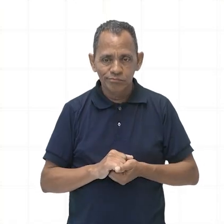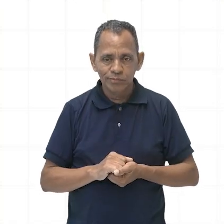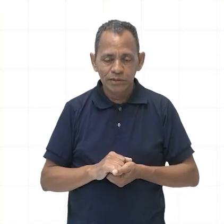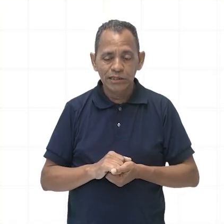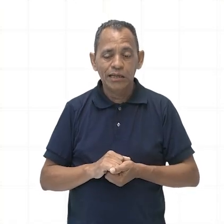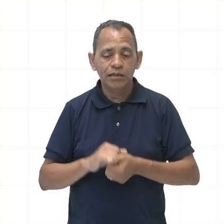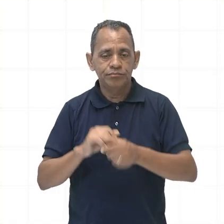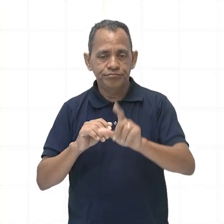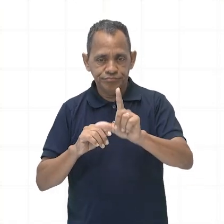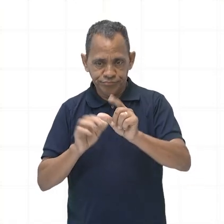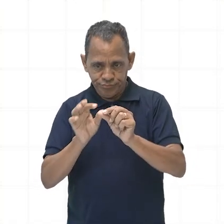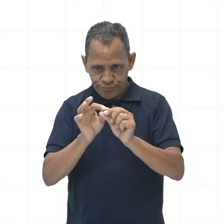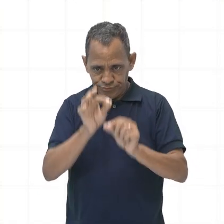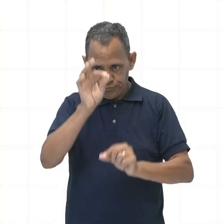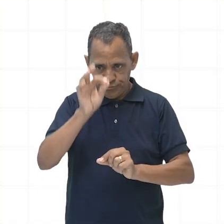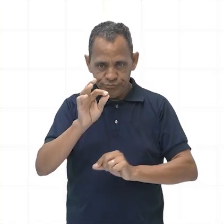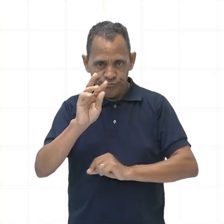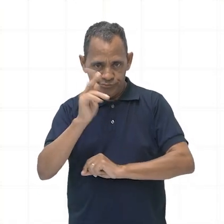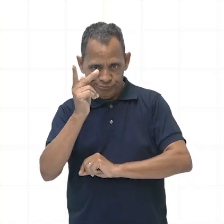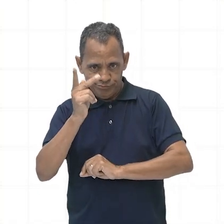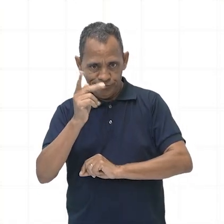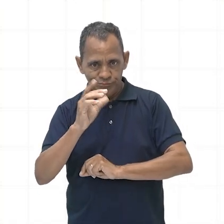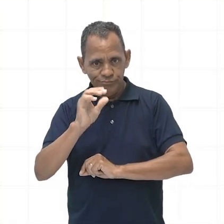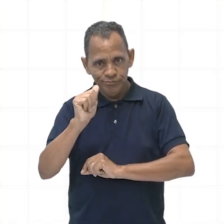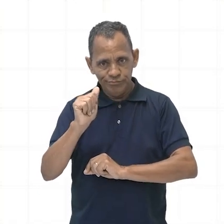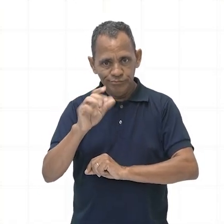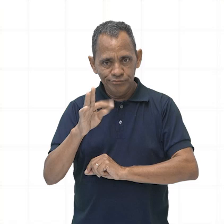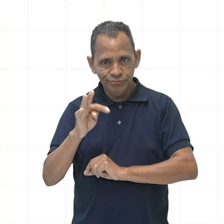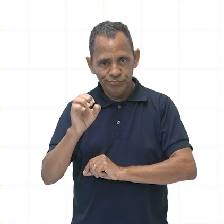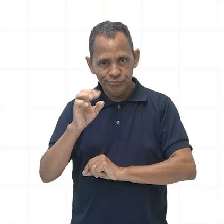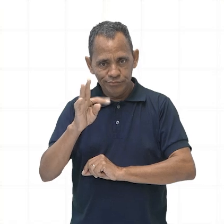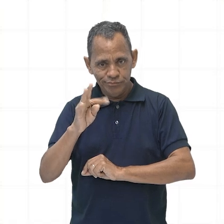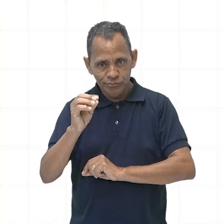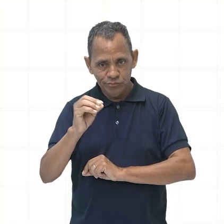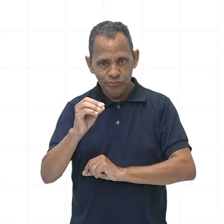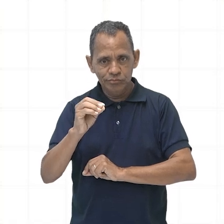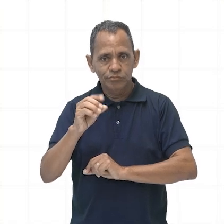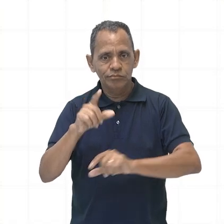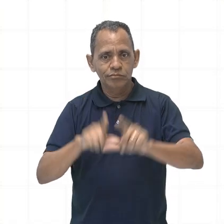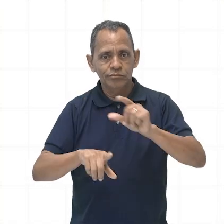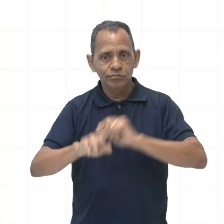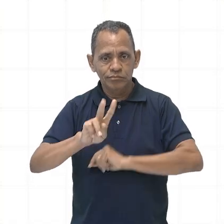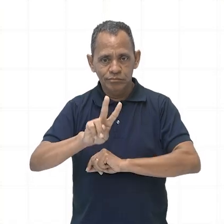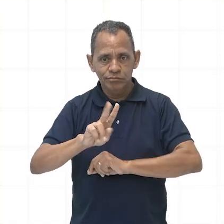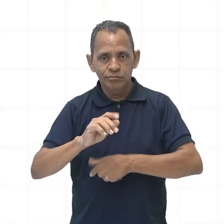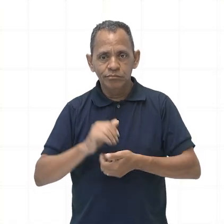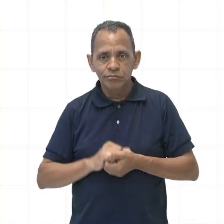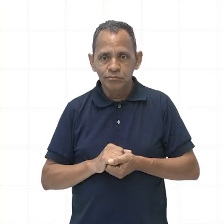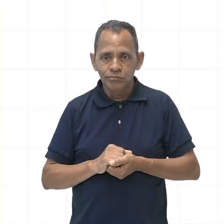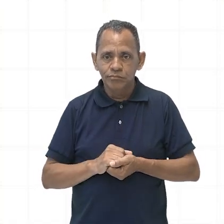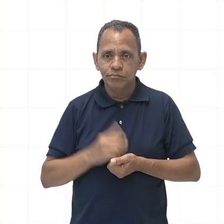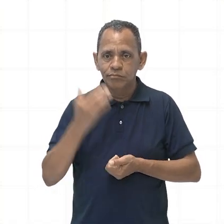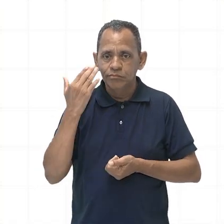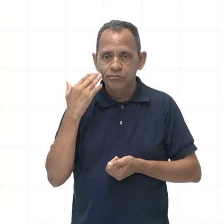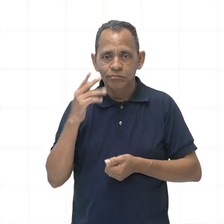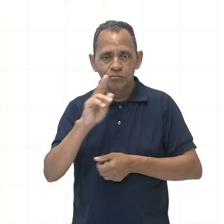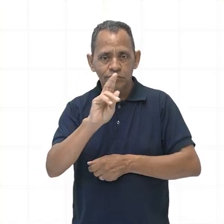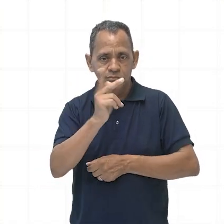se eu colocar aqui, ó, digamos que o cateto B agora é esse H, que é a